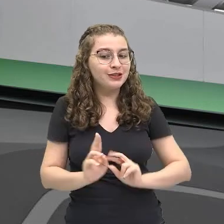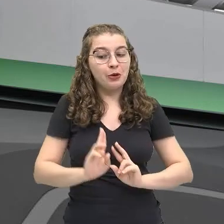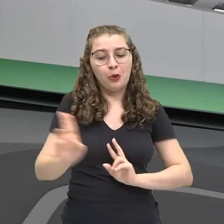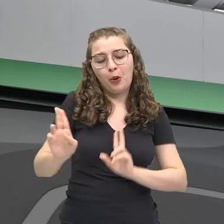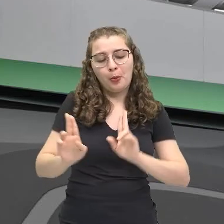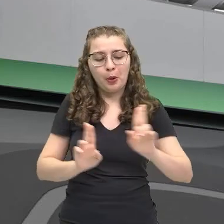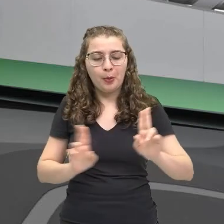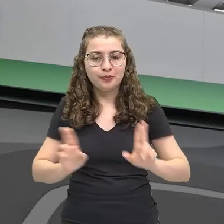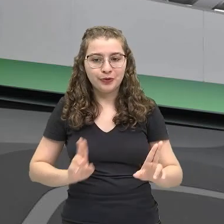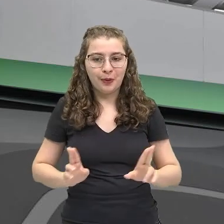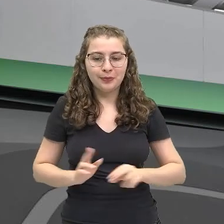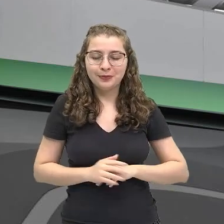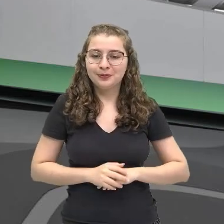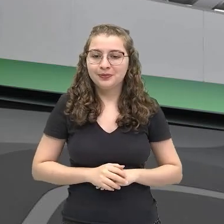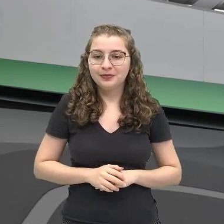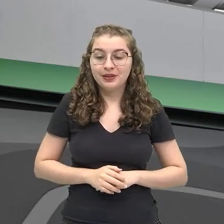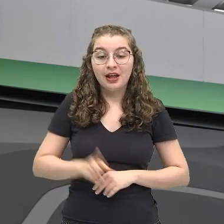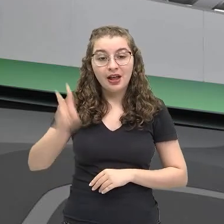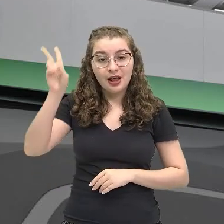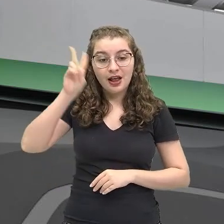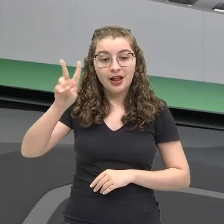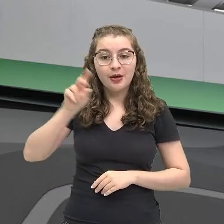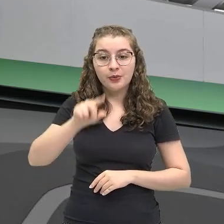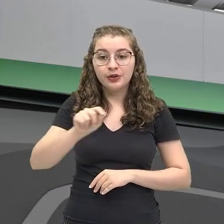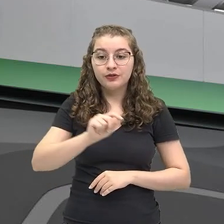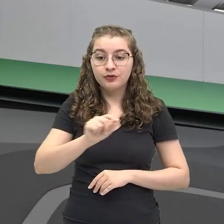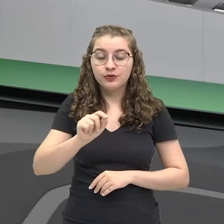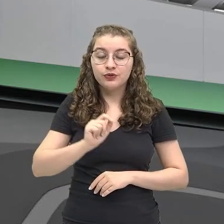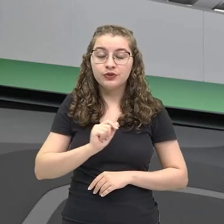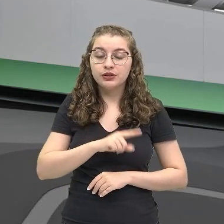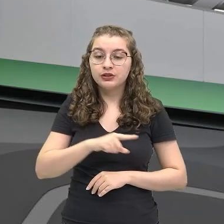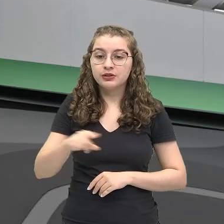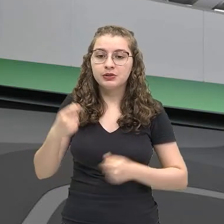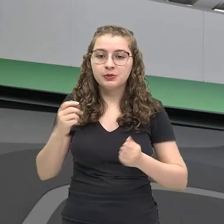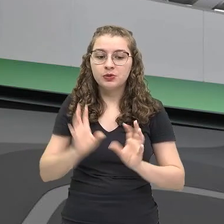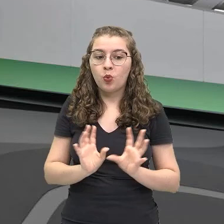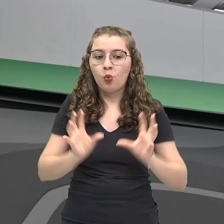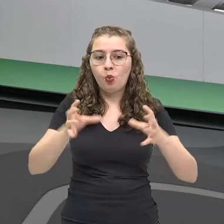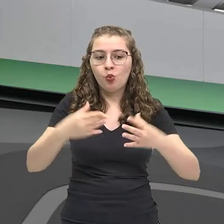nomenclatura. Não se esqueçam que vocês precisam também compreender a